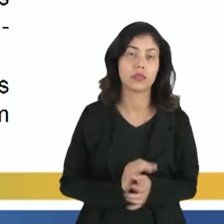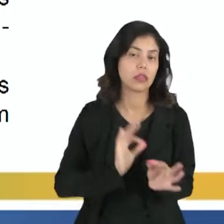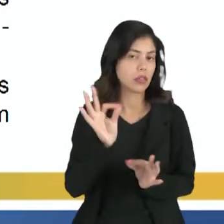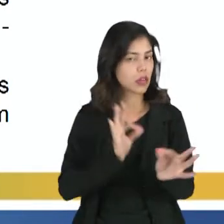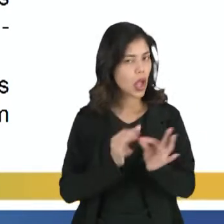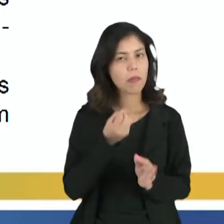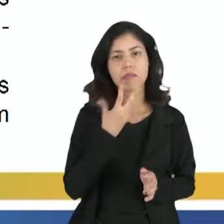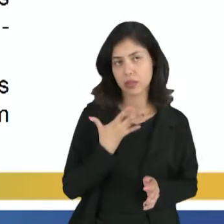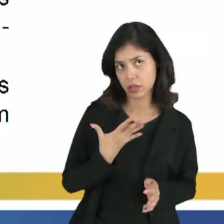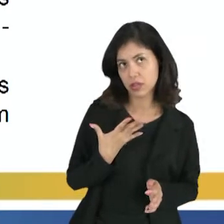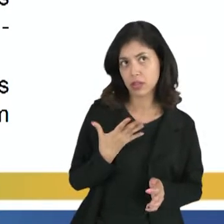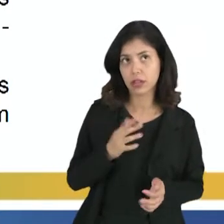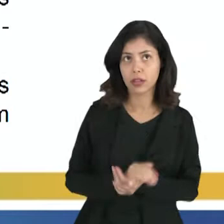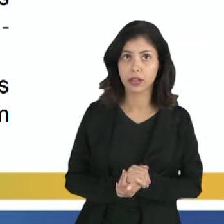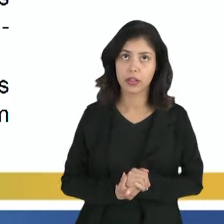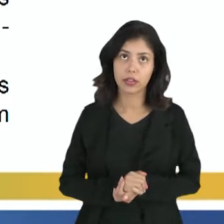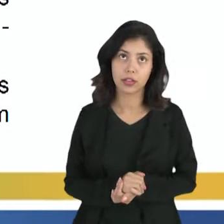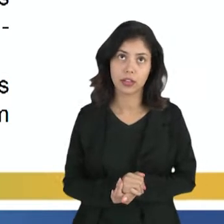com